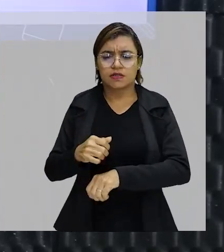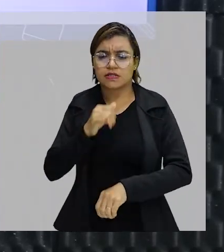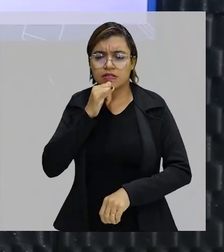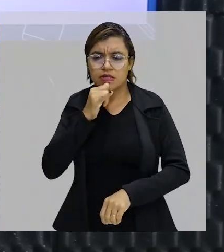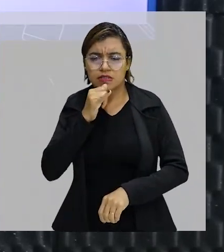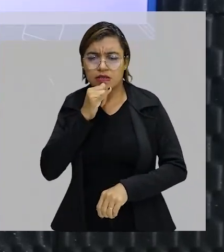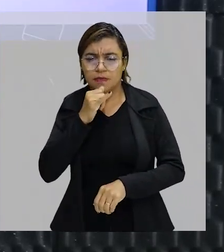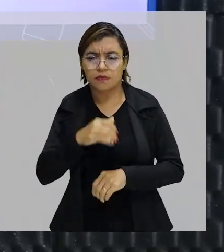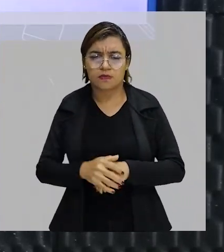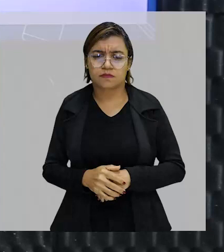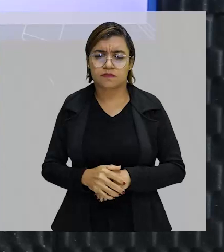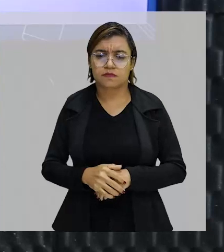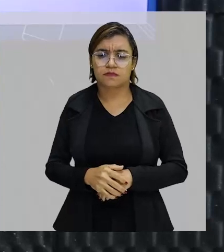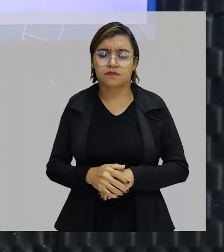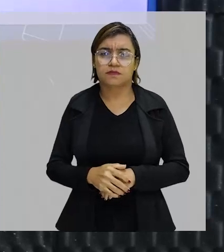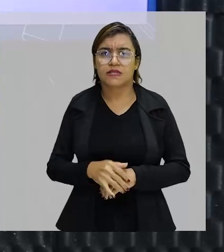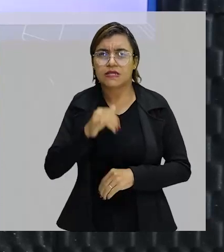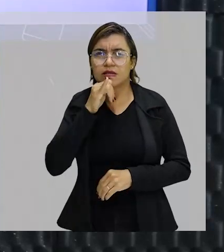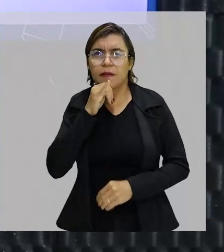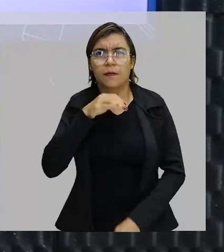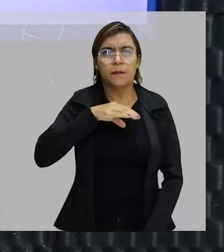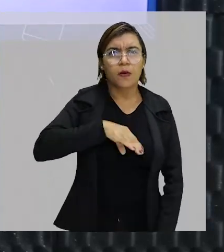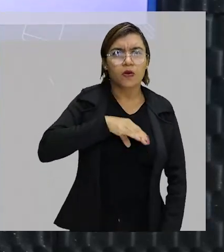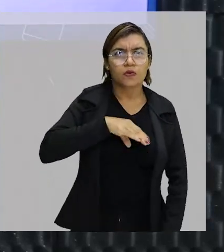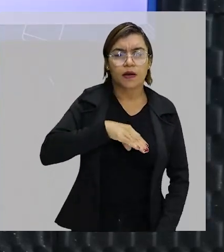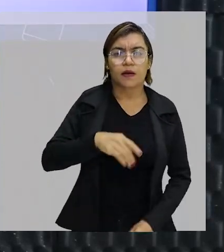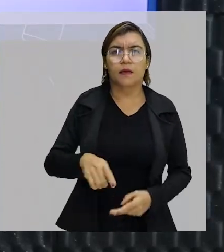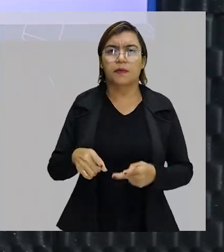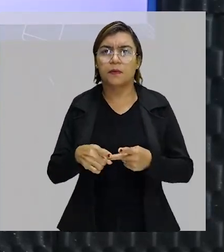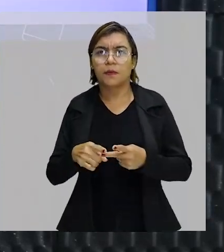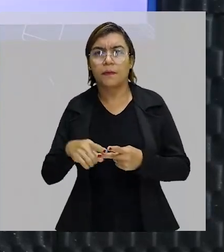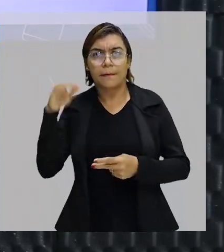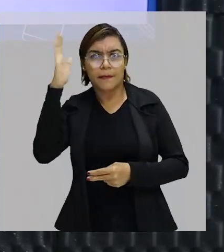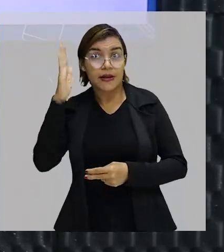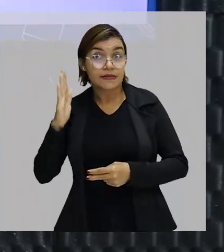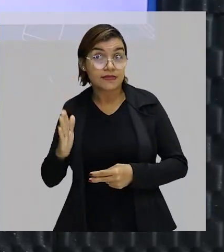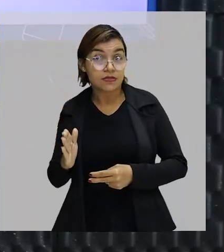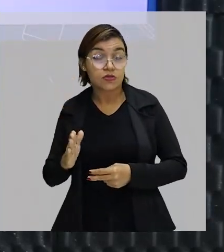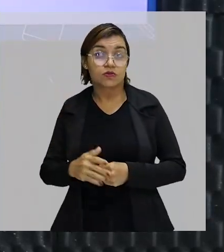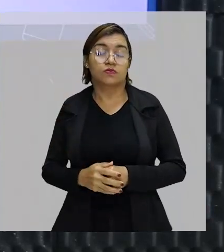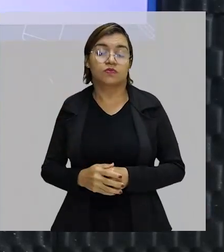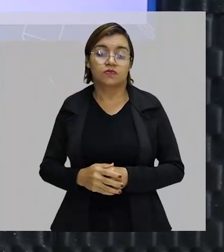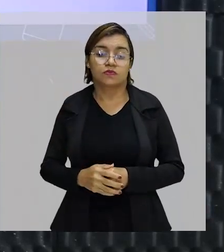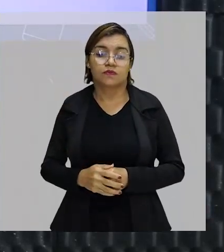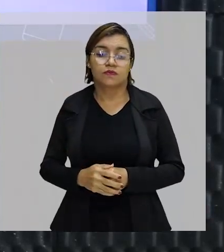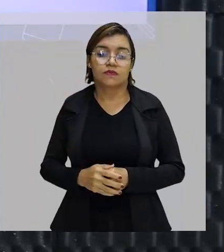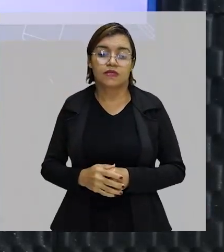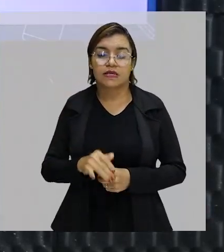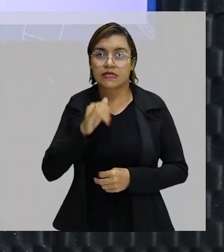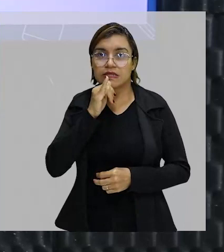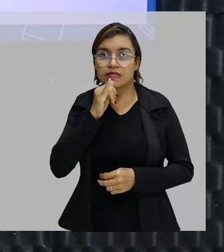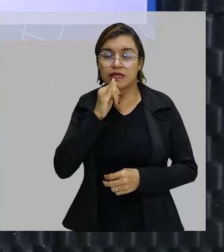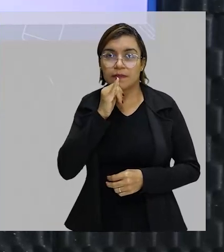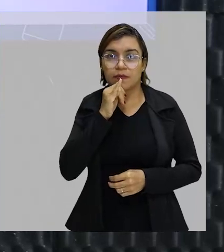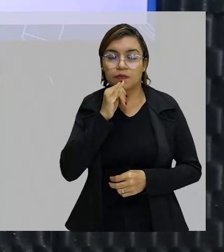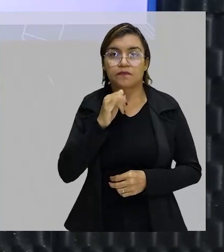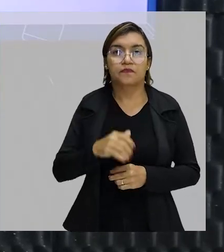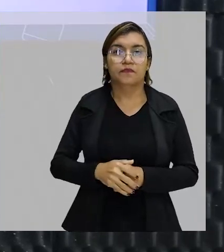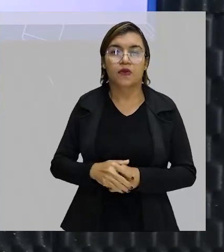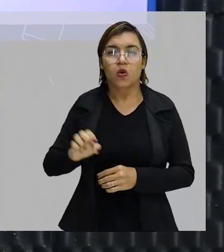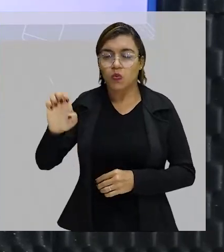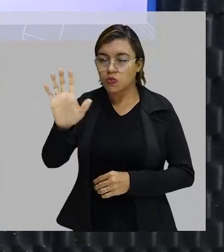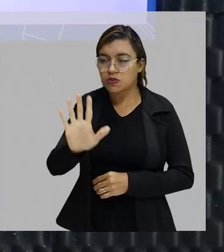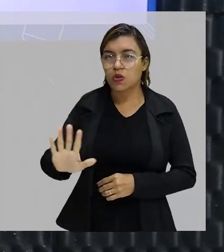relação metrópole-colônia, Portugal e Brasil, por exemplo, certo? Que se julgavam civilizadas, no caso os europeus,